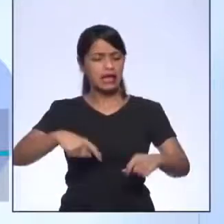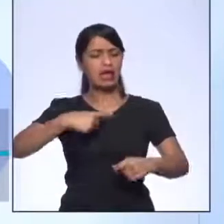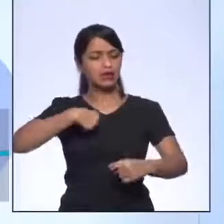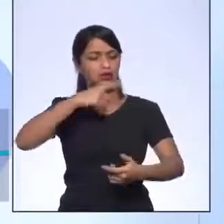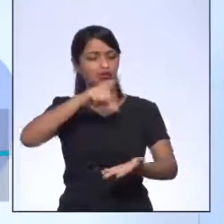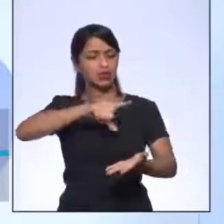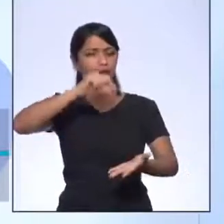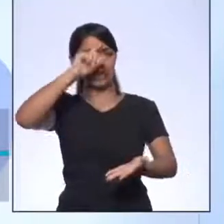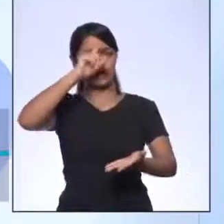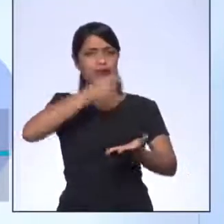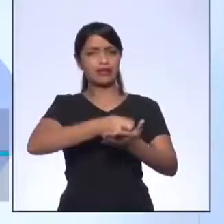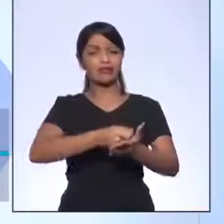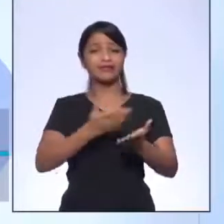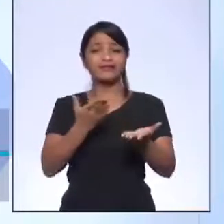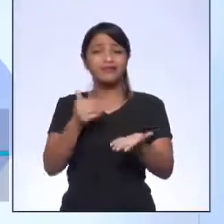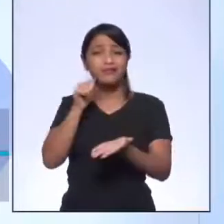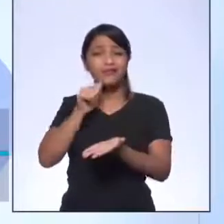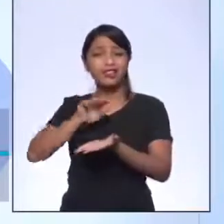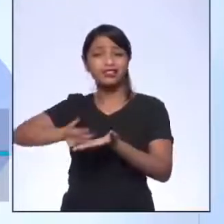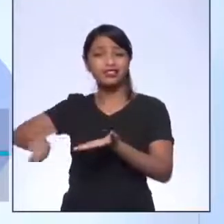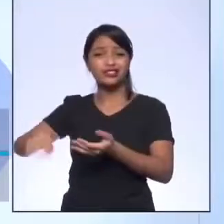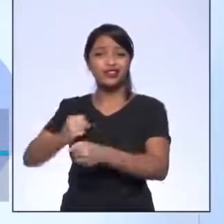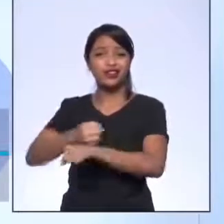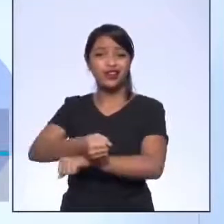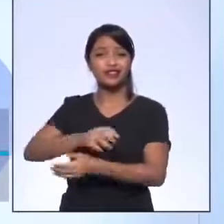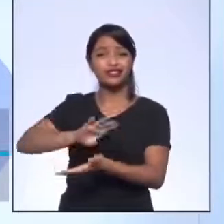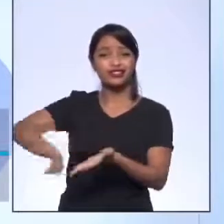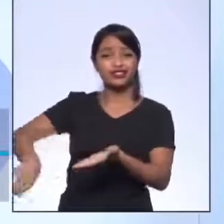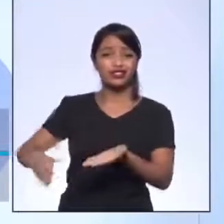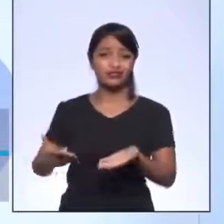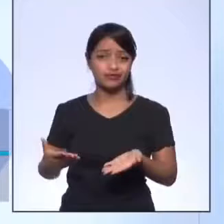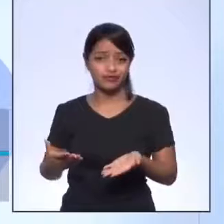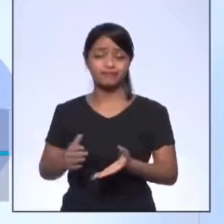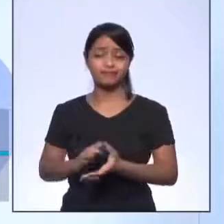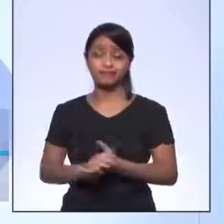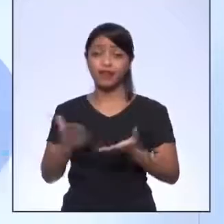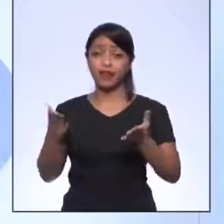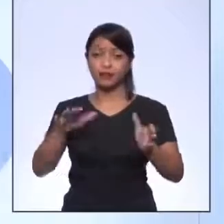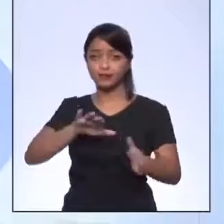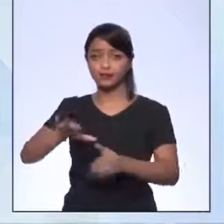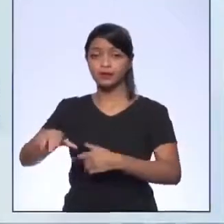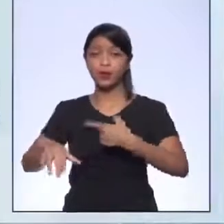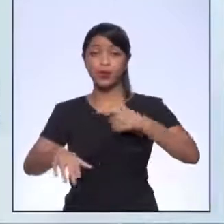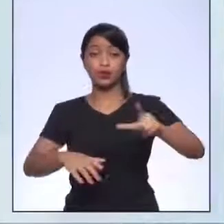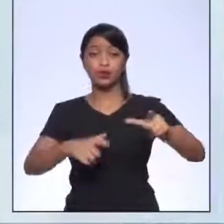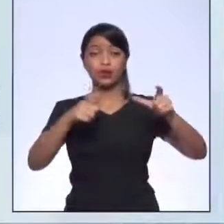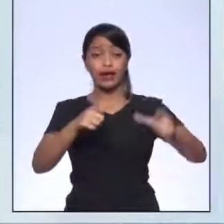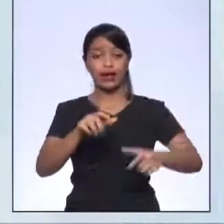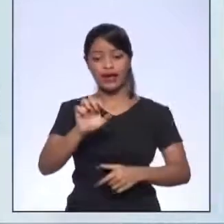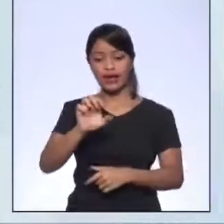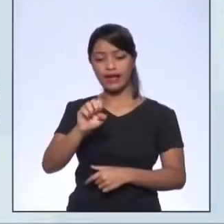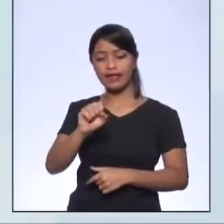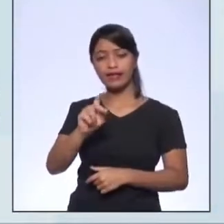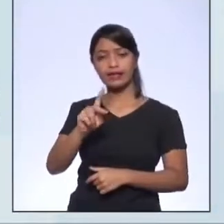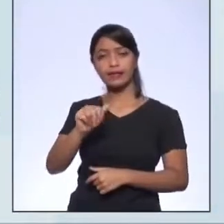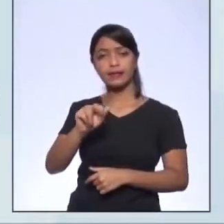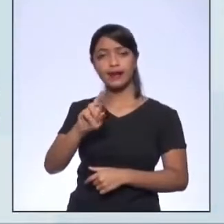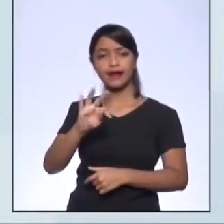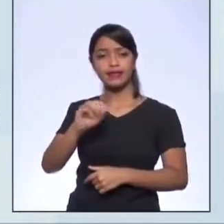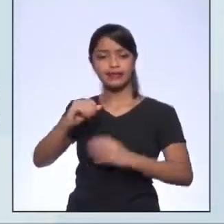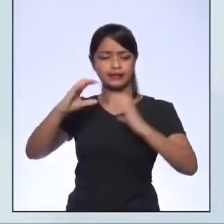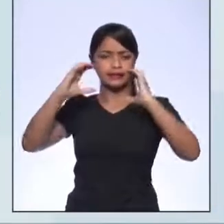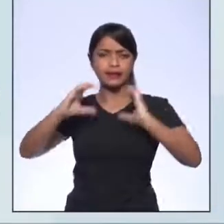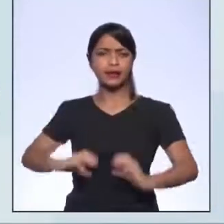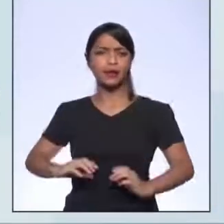eram cidadãos. Vamos pensar, então, como era ser um cidadão em Esparta. Na tela. Cidadão em